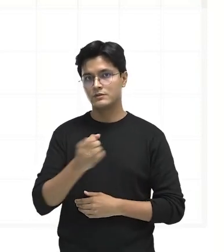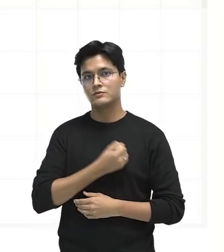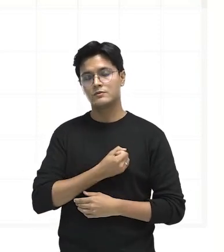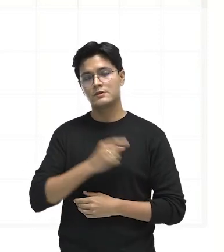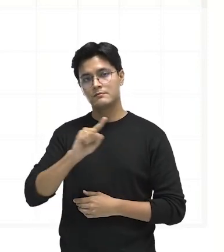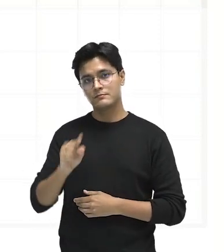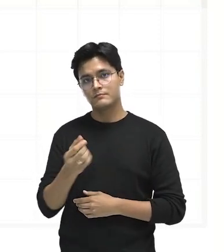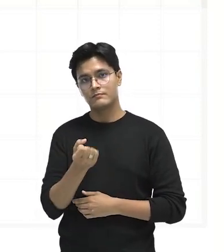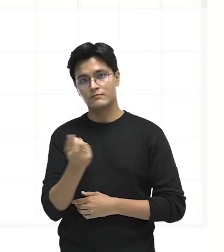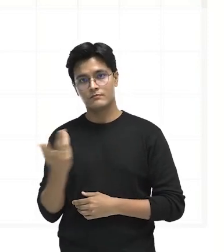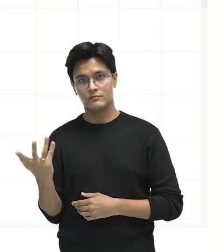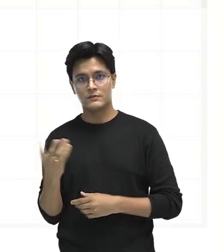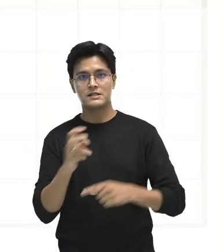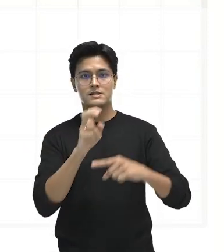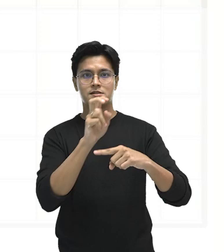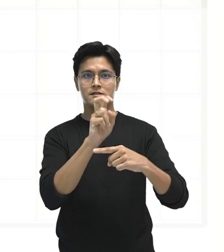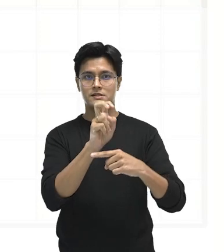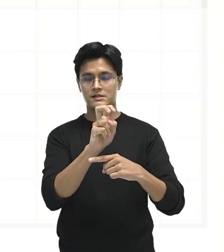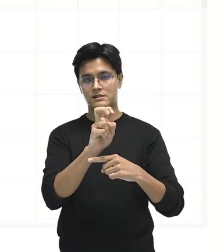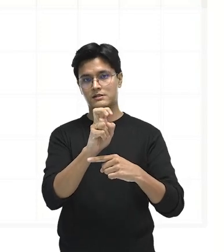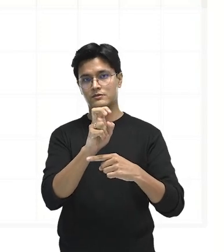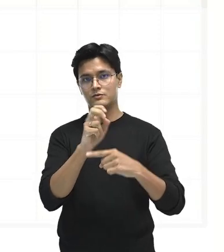que 5 dividido para 6 dá